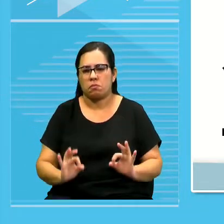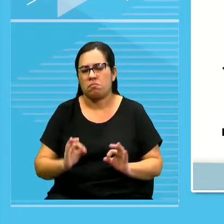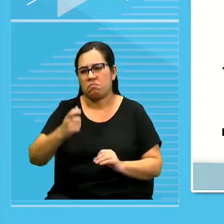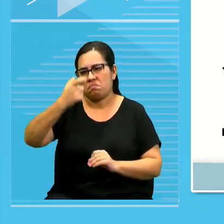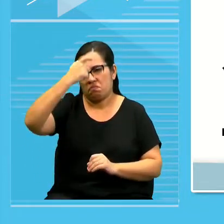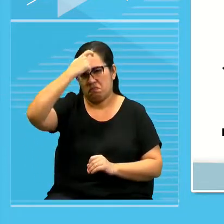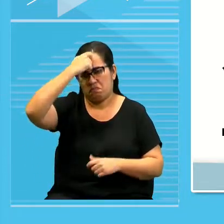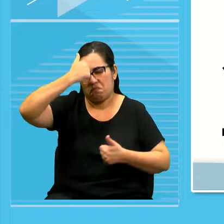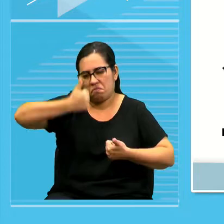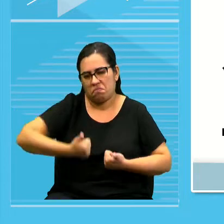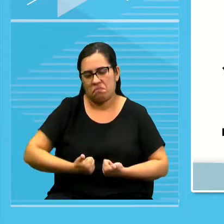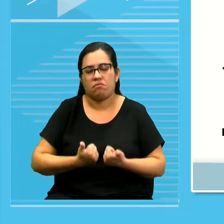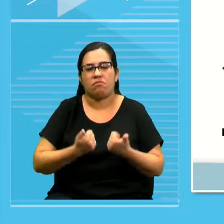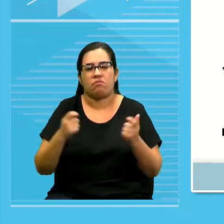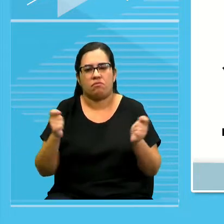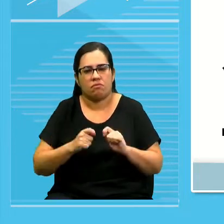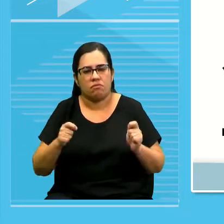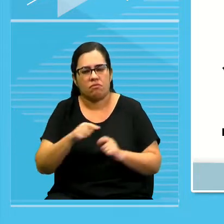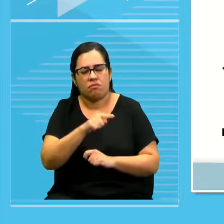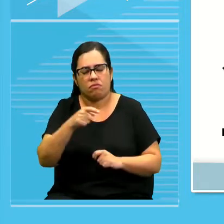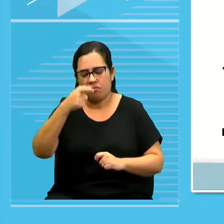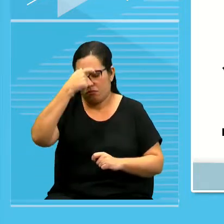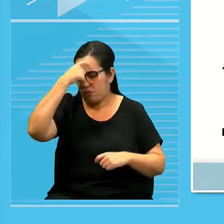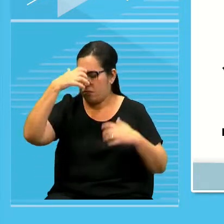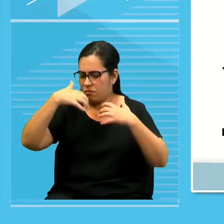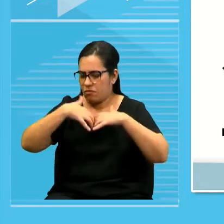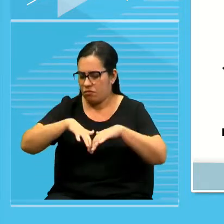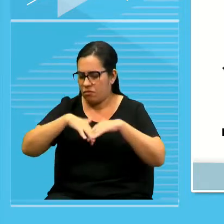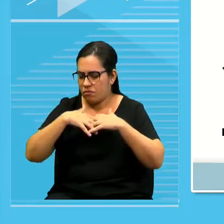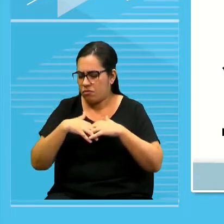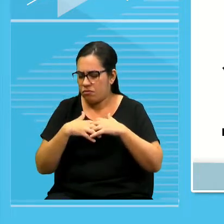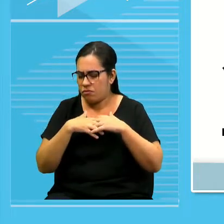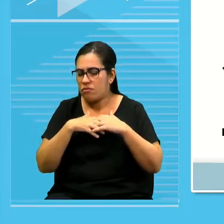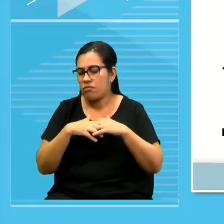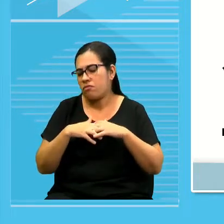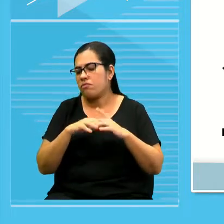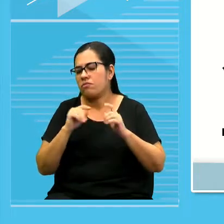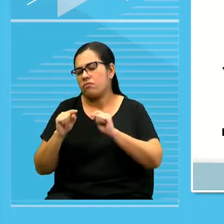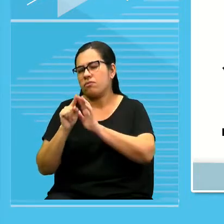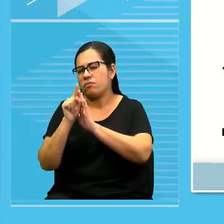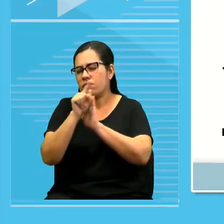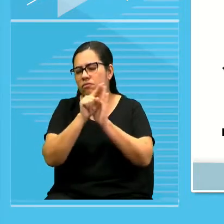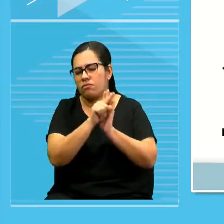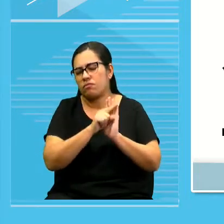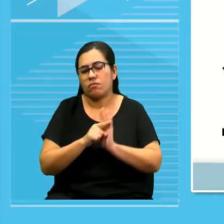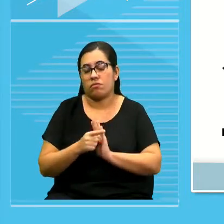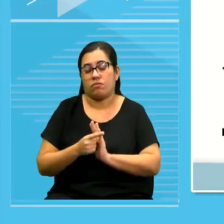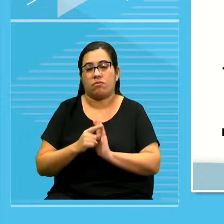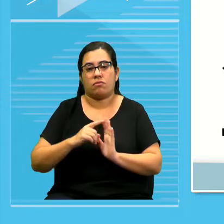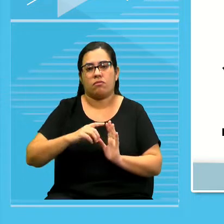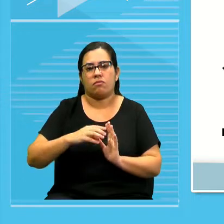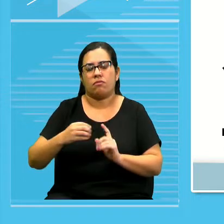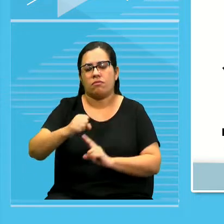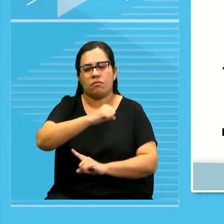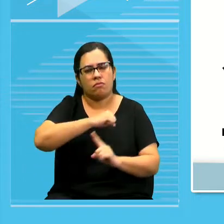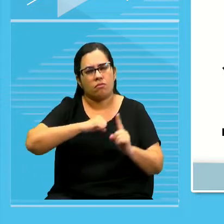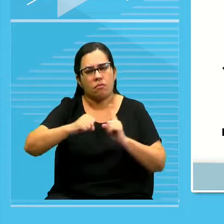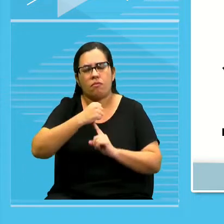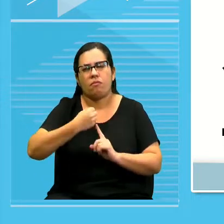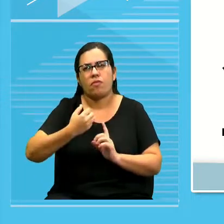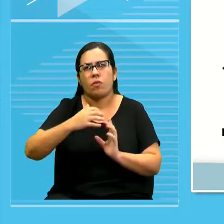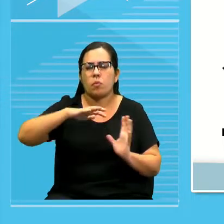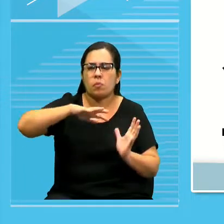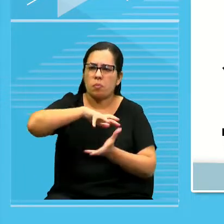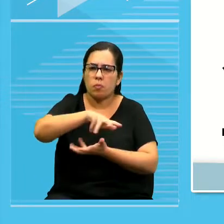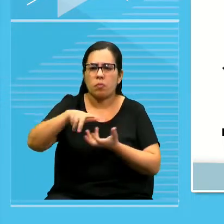que você consiga ter consciência sobre o mundo que você vive sobre a realidade que você vive nem